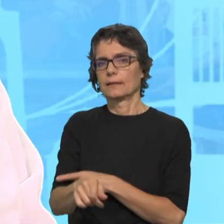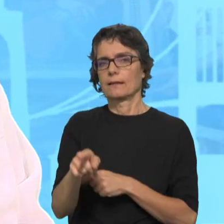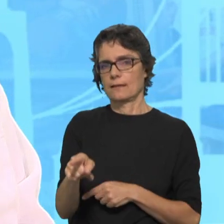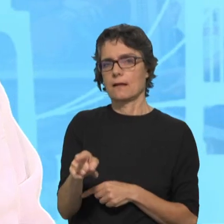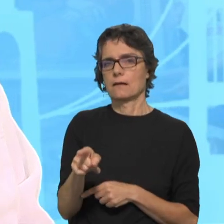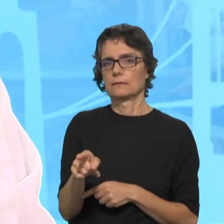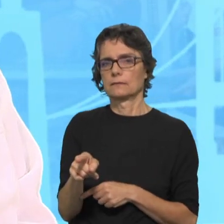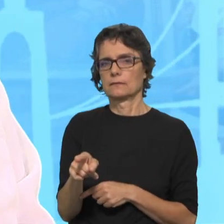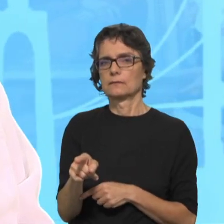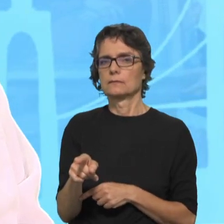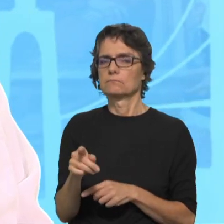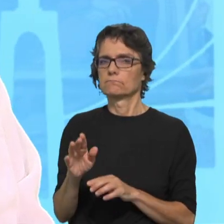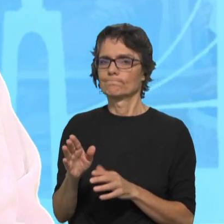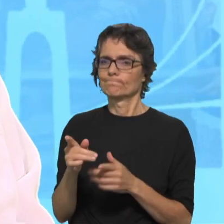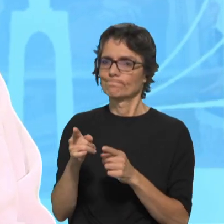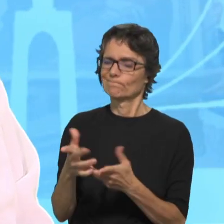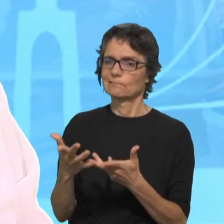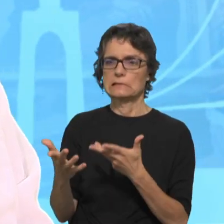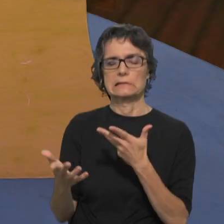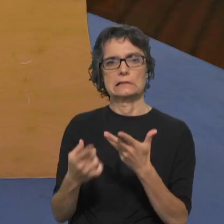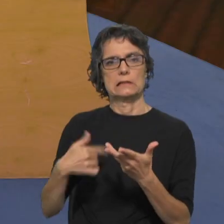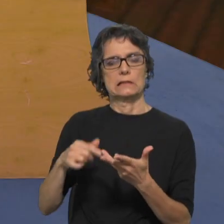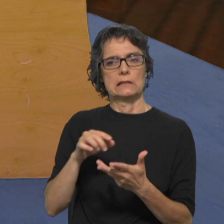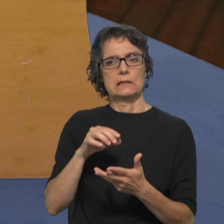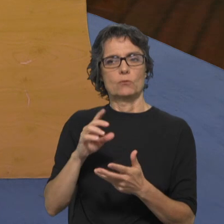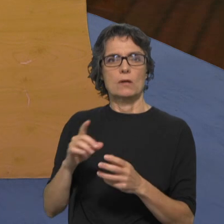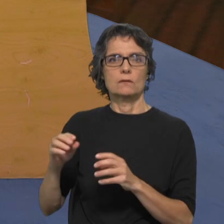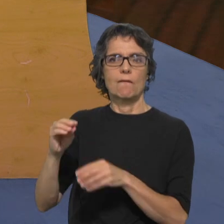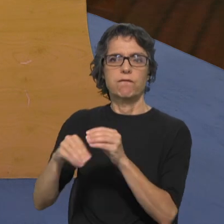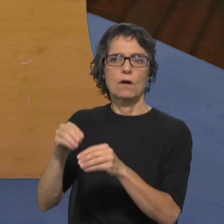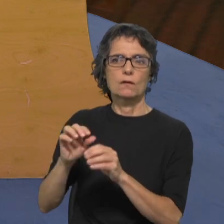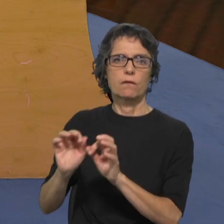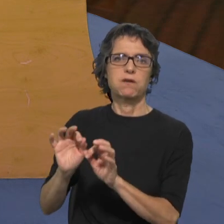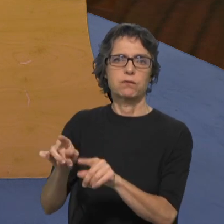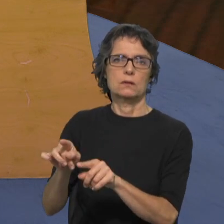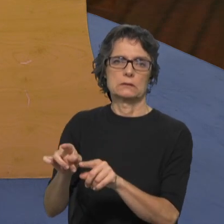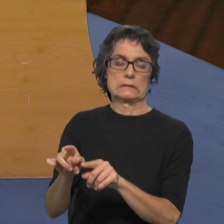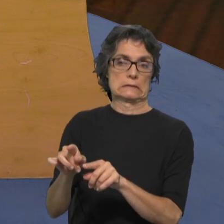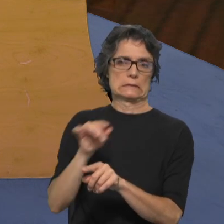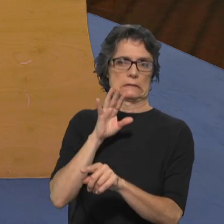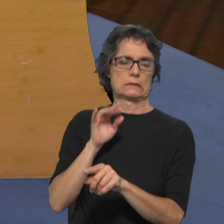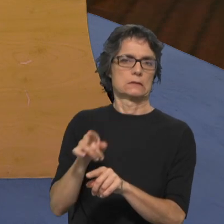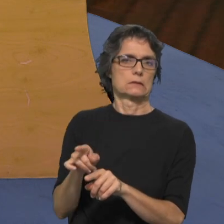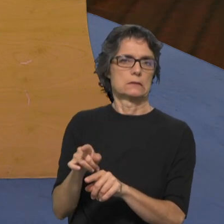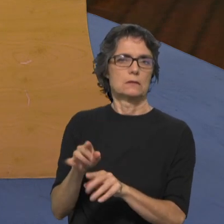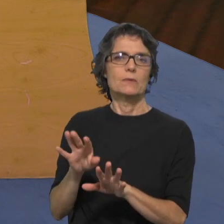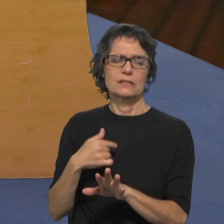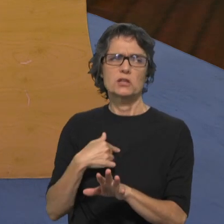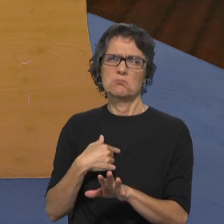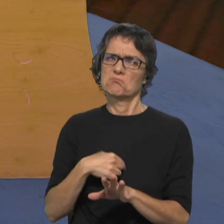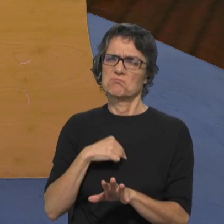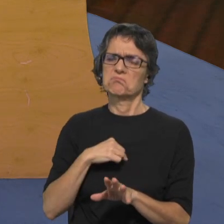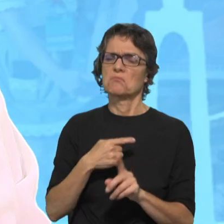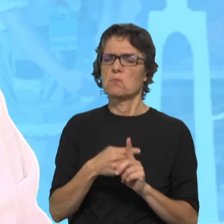tiveram uma adesão que nós não esperávamos, mas eu tendo a acreditar, talvez porque sou otimista,